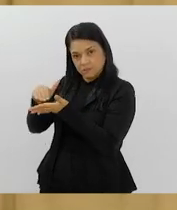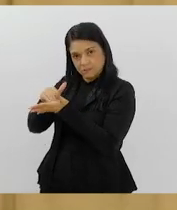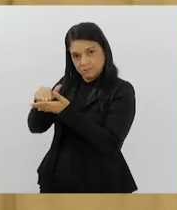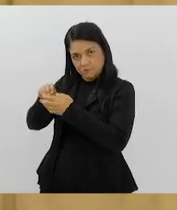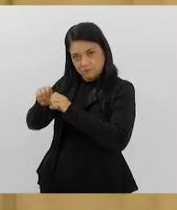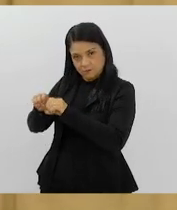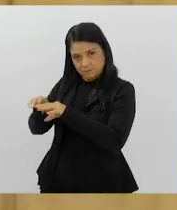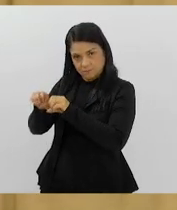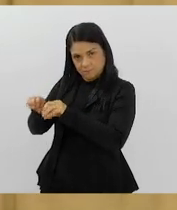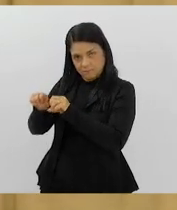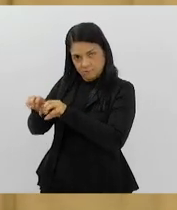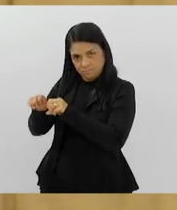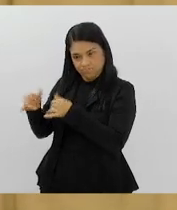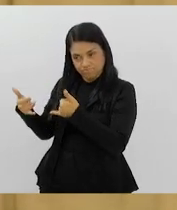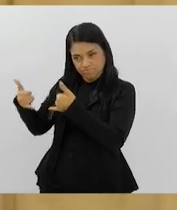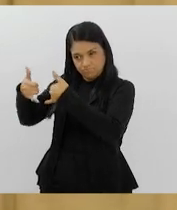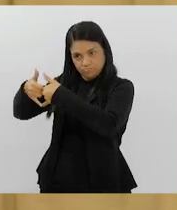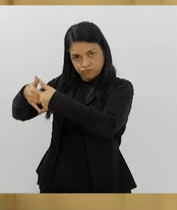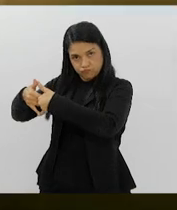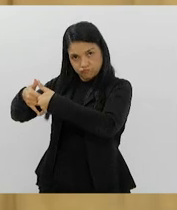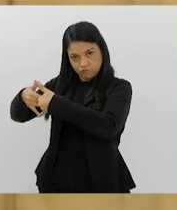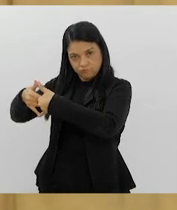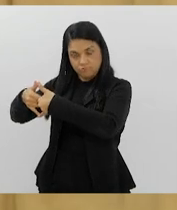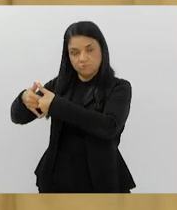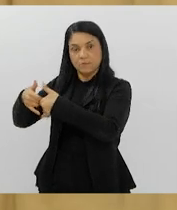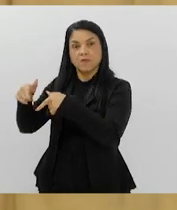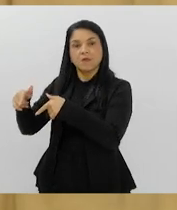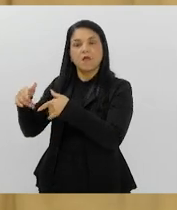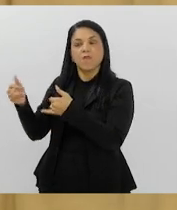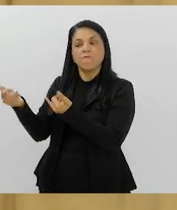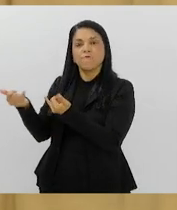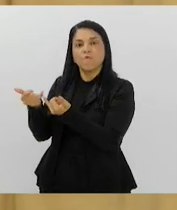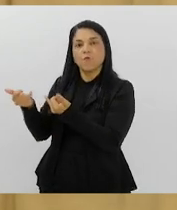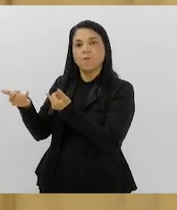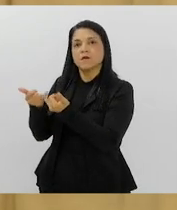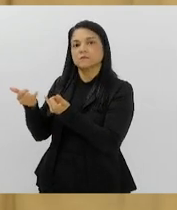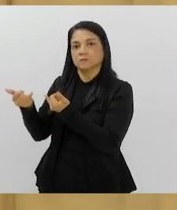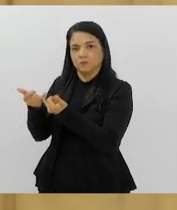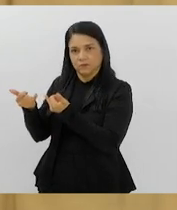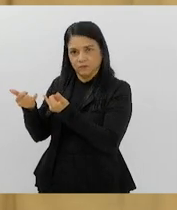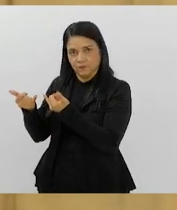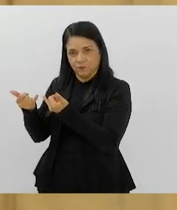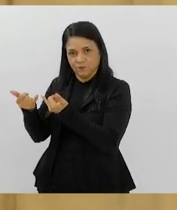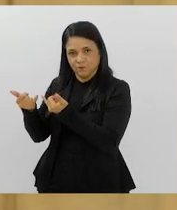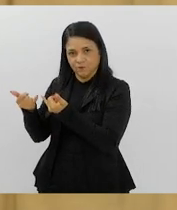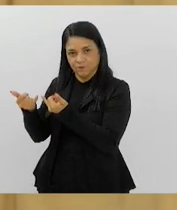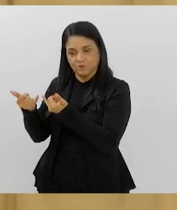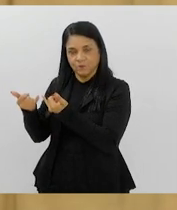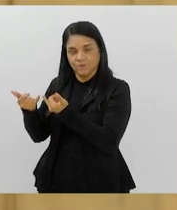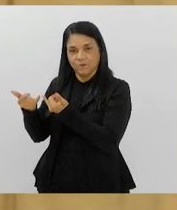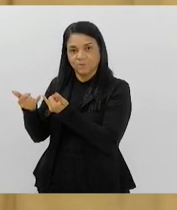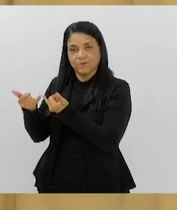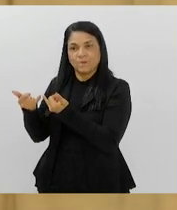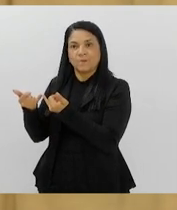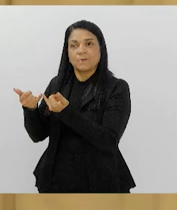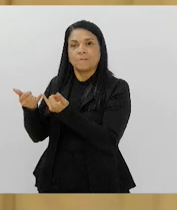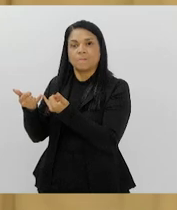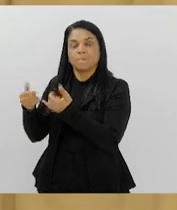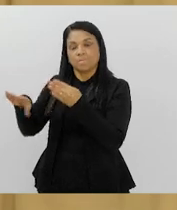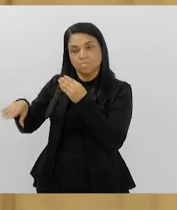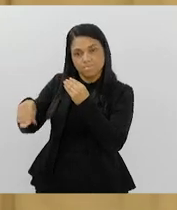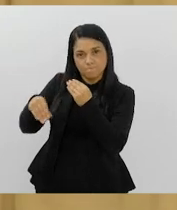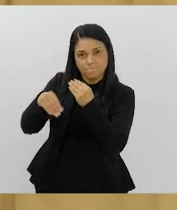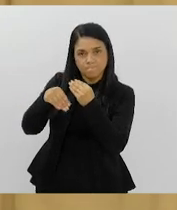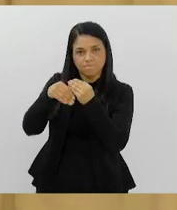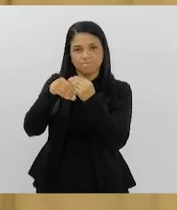e eles irão obter as informações que irão agregar